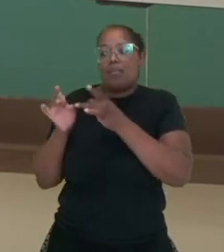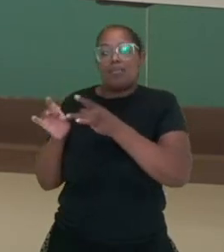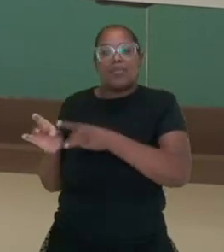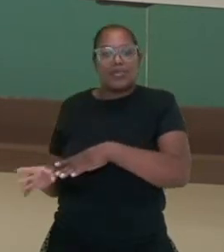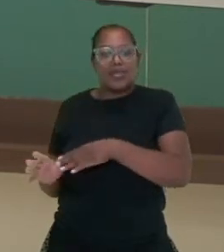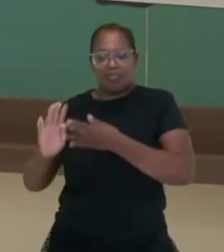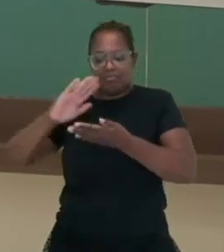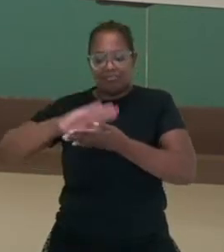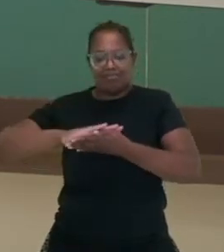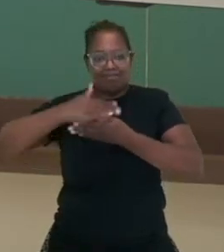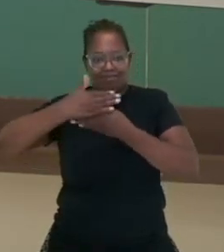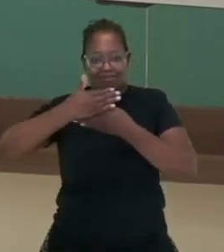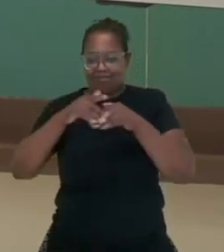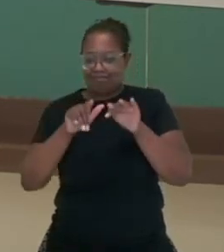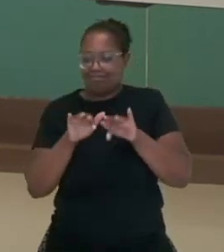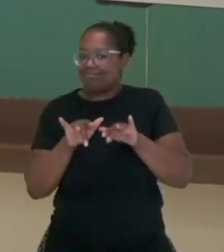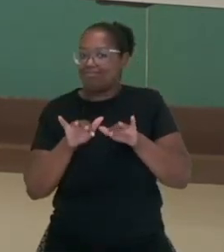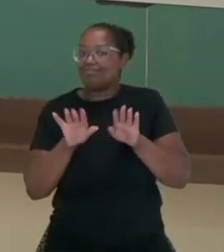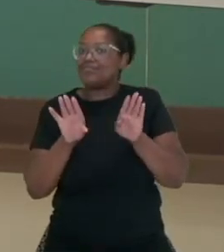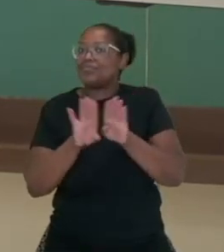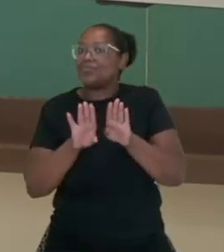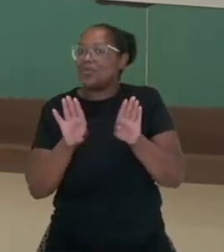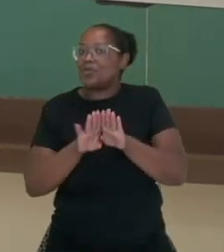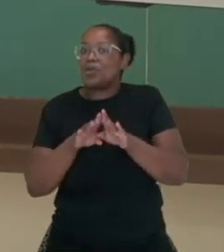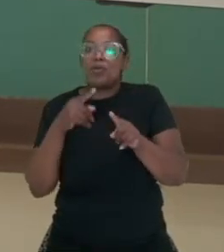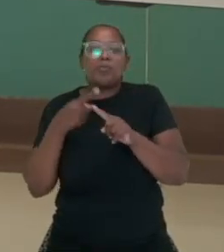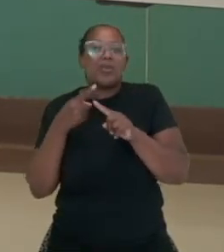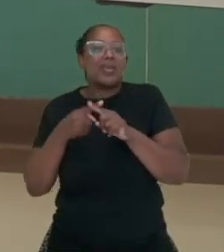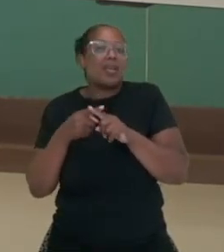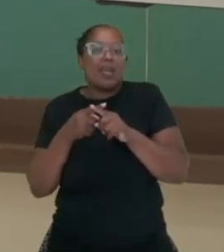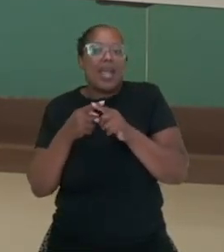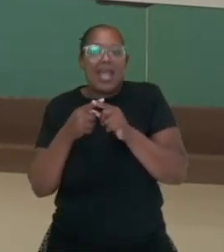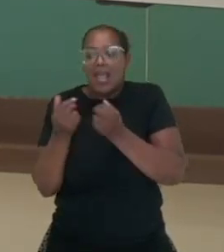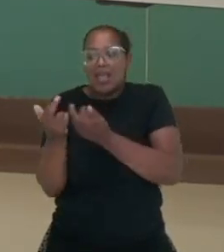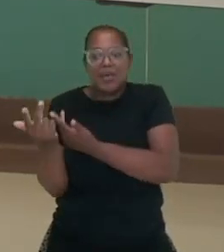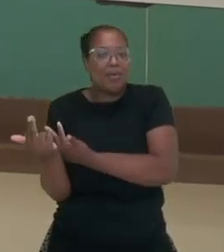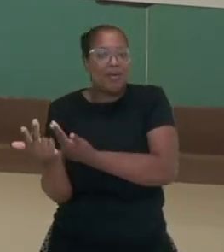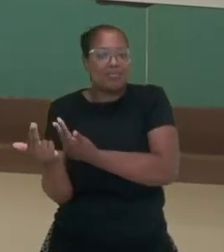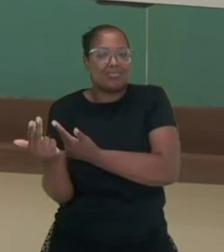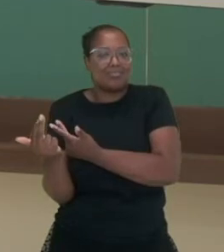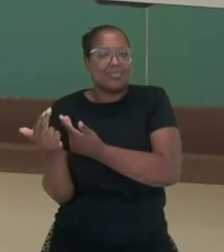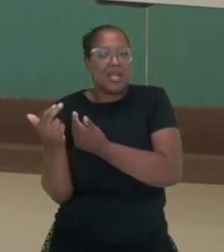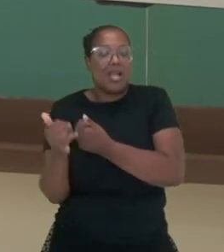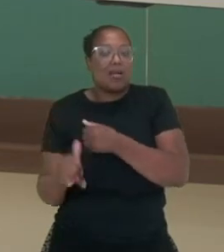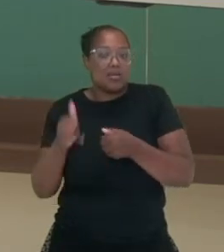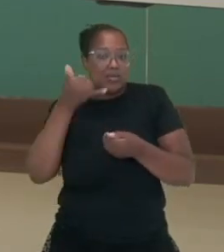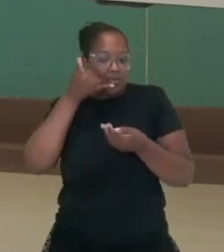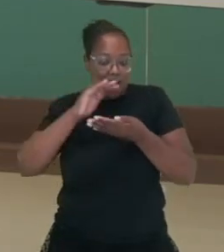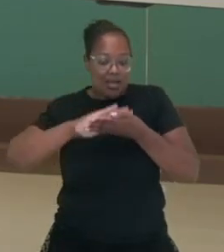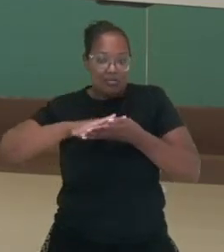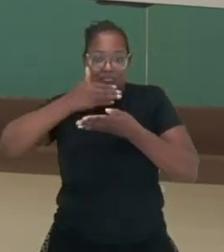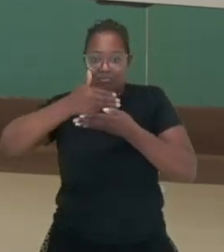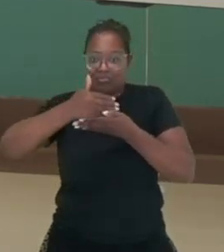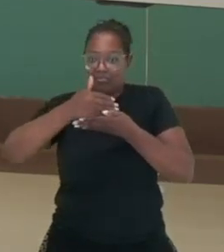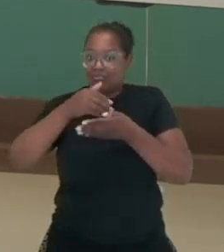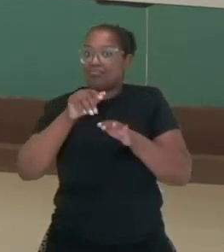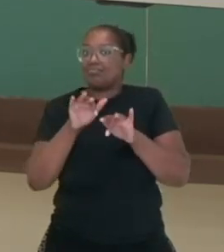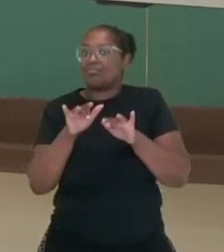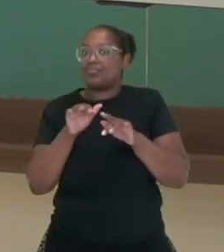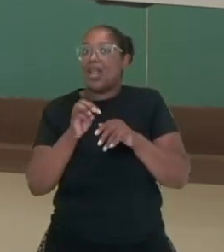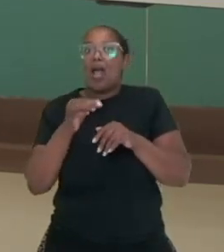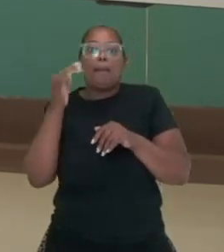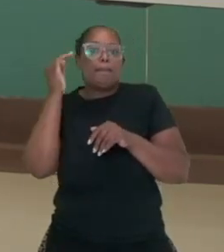Porque a estrutura interna deles é muito parecida com a dos computadores, tá? Eles têm